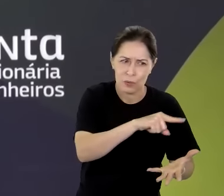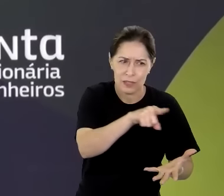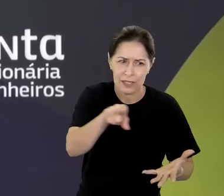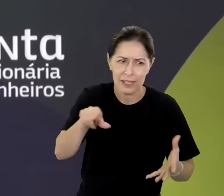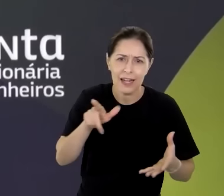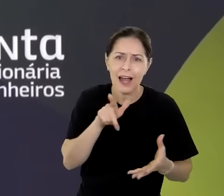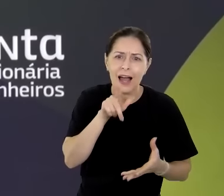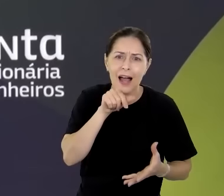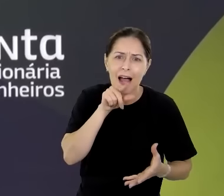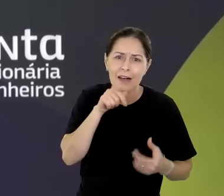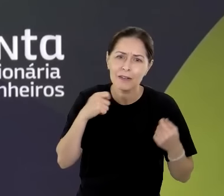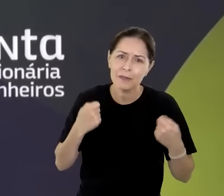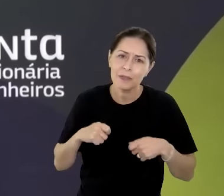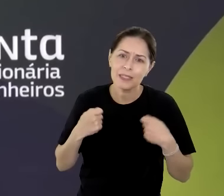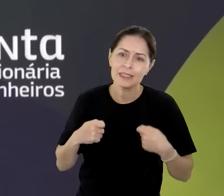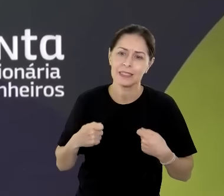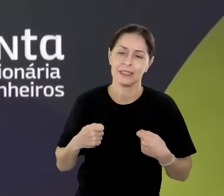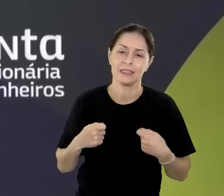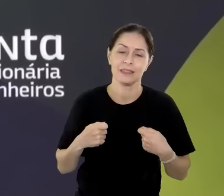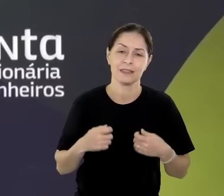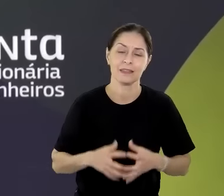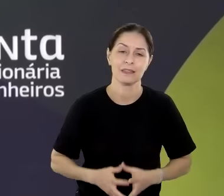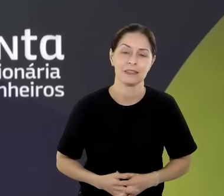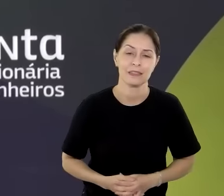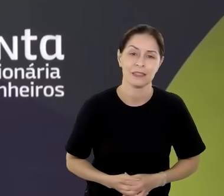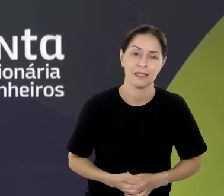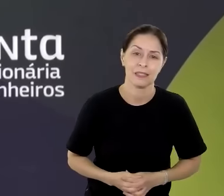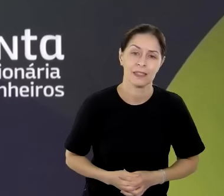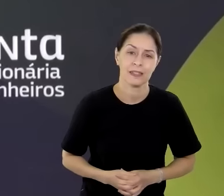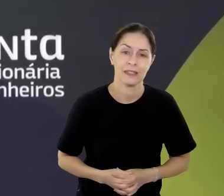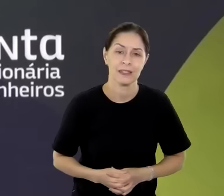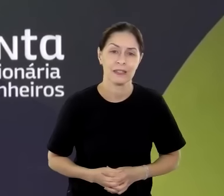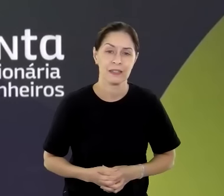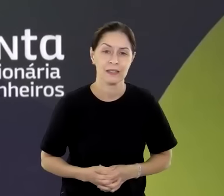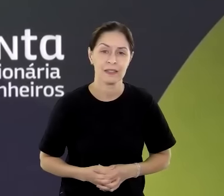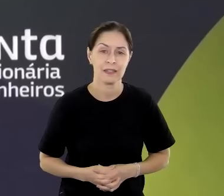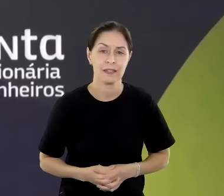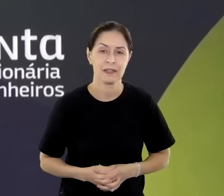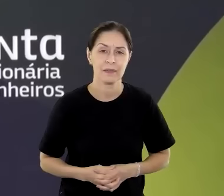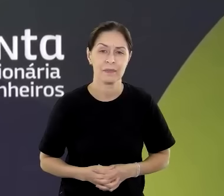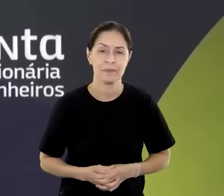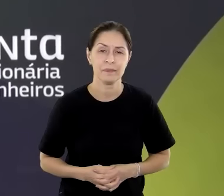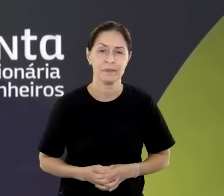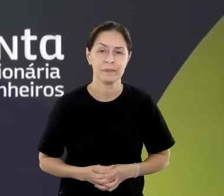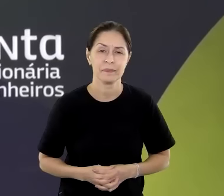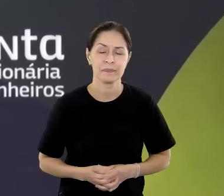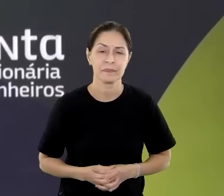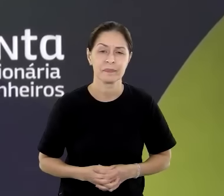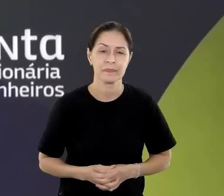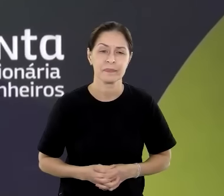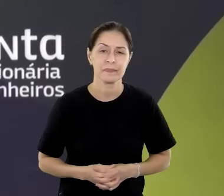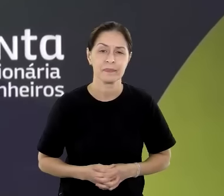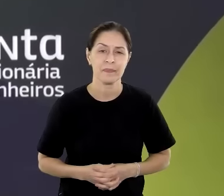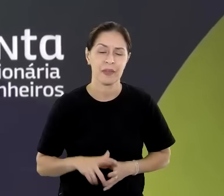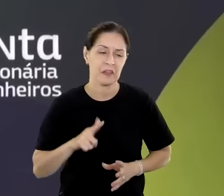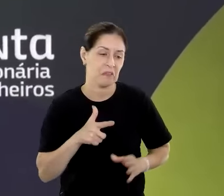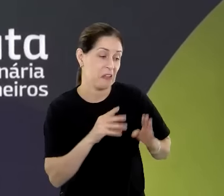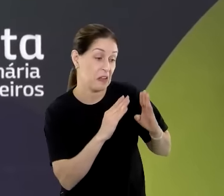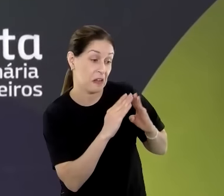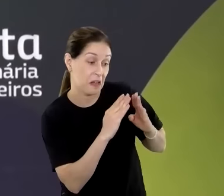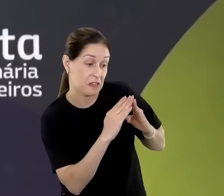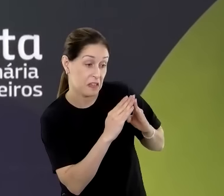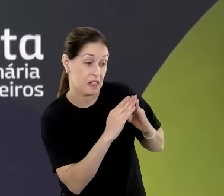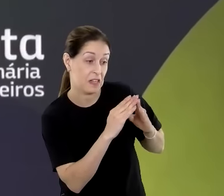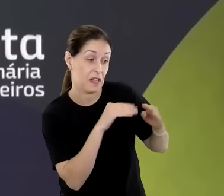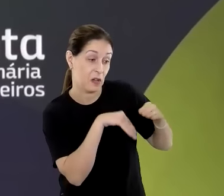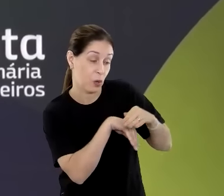As aves não plantam, as aves não colhem. As aves não têm dispensa e não têm celeiro. Qual a diferença